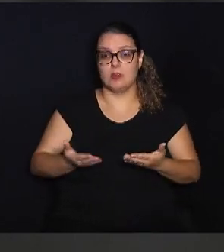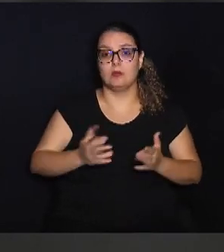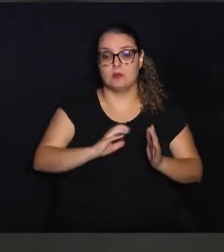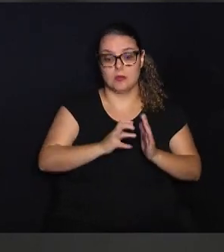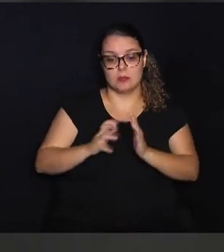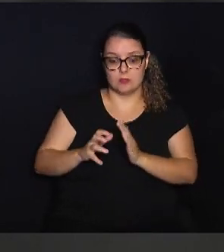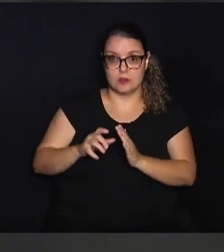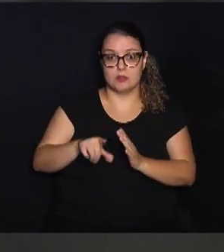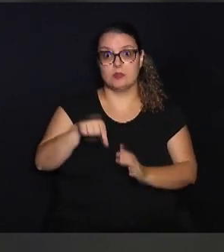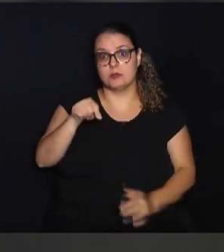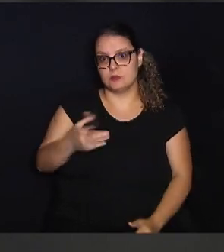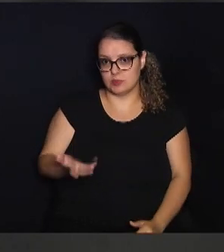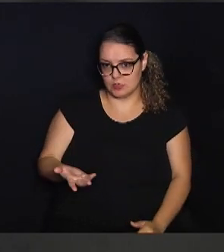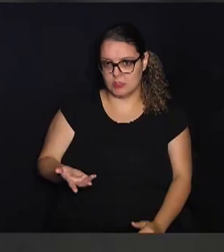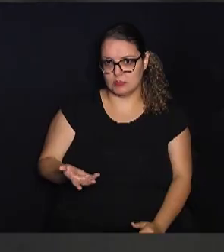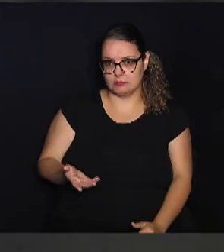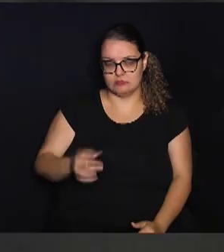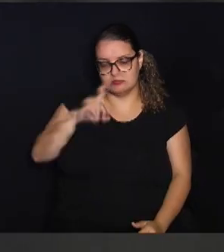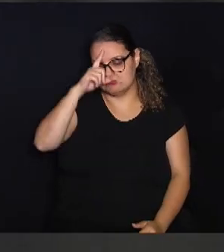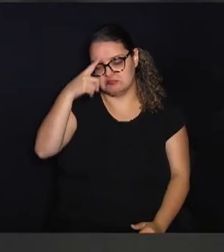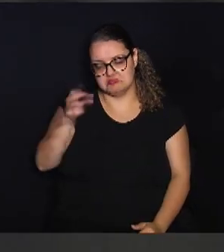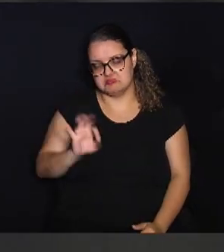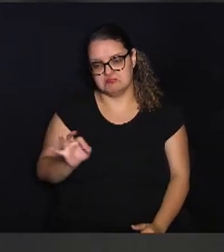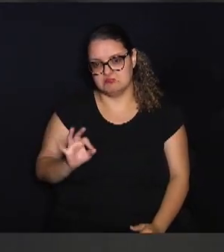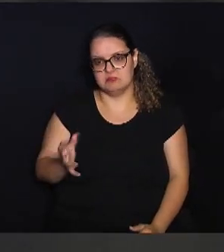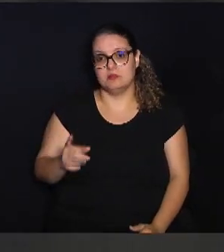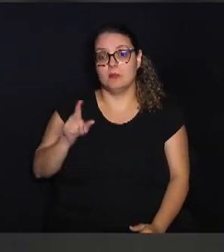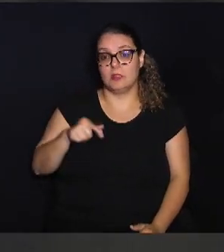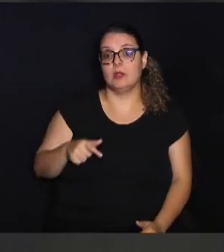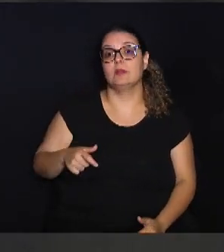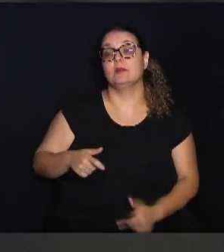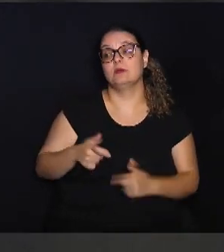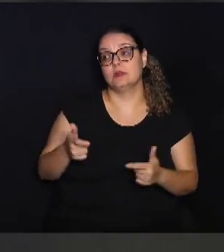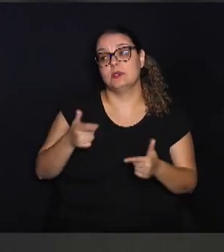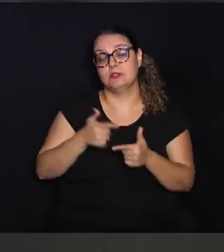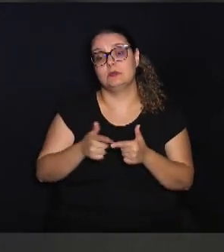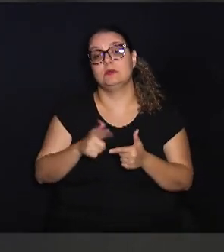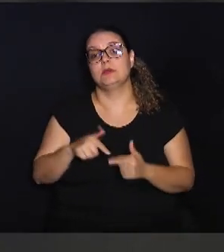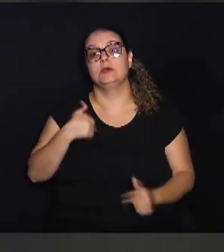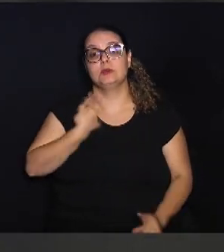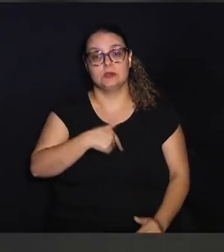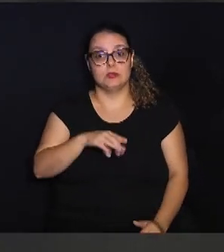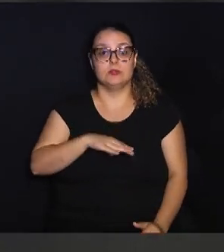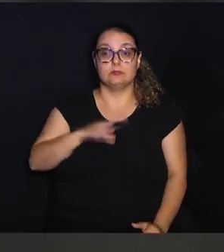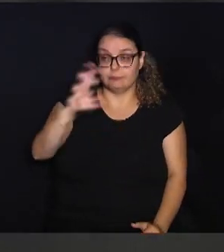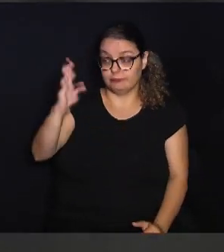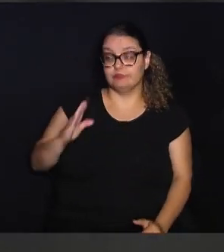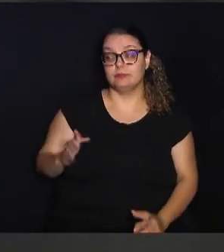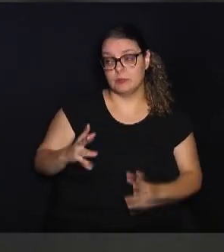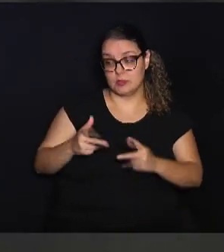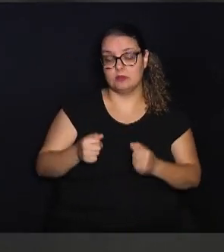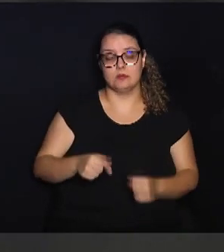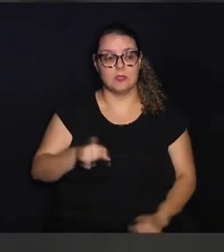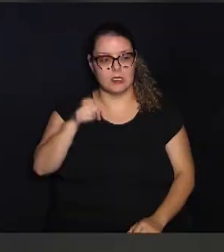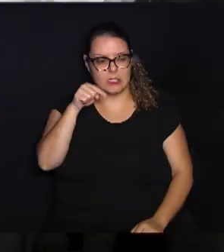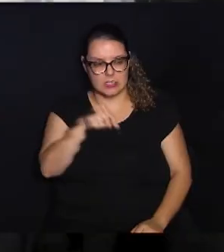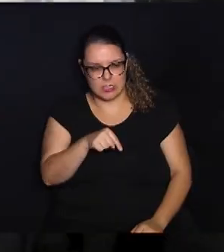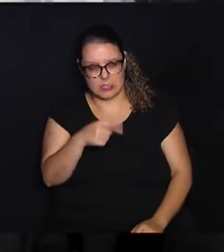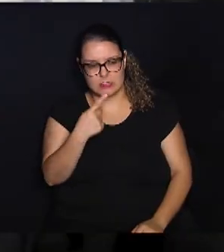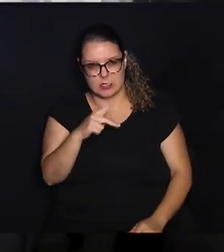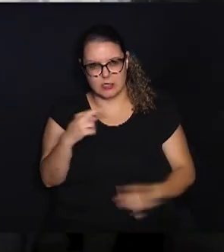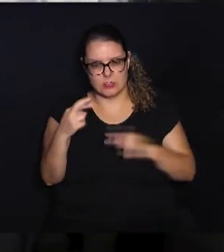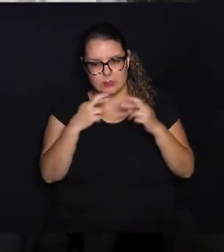políticos na cadeira e aí ele não manda nada. Então esse é o grande caos da nossa cidade e do Brasil inteiro. Nesta tua